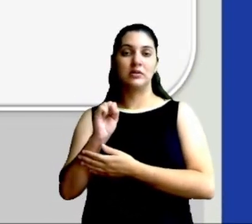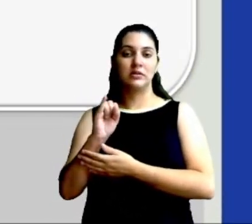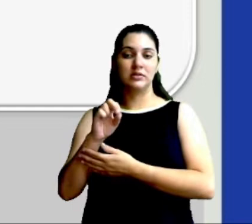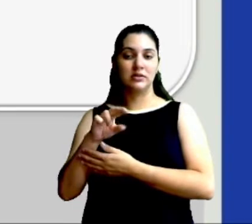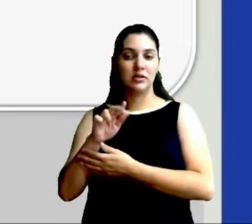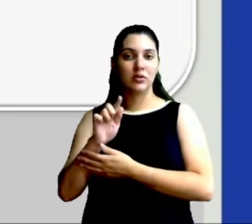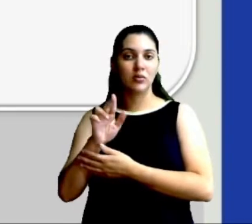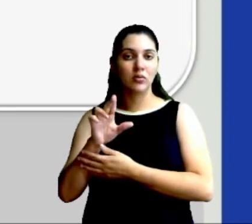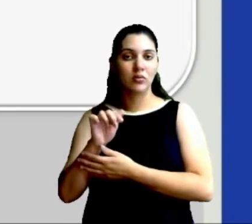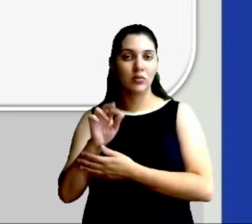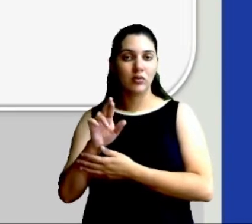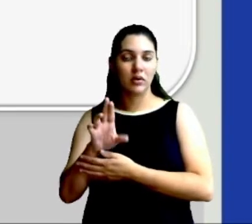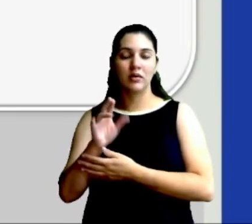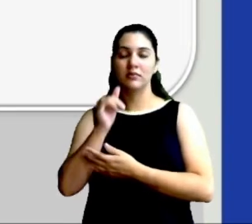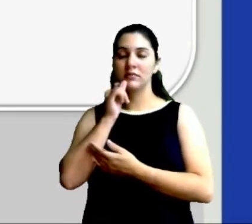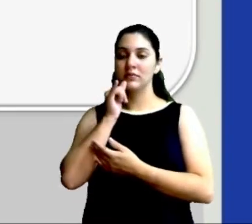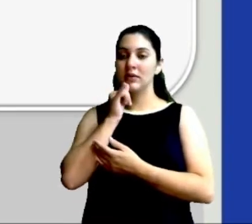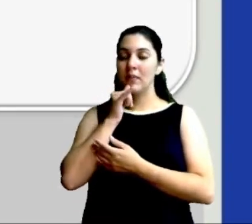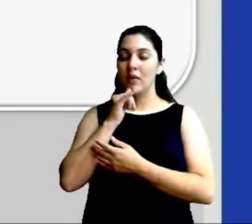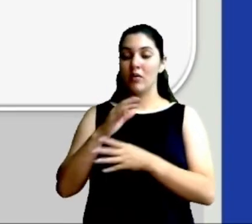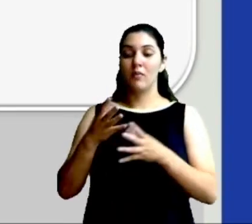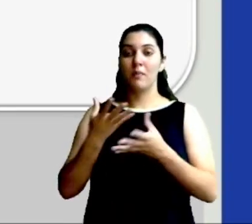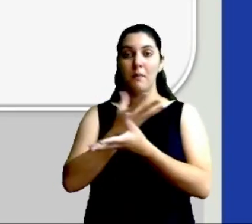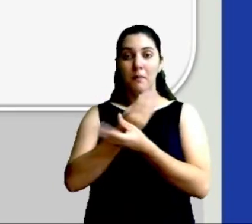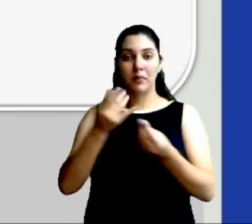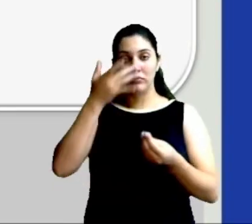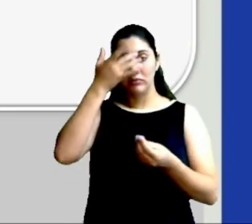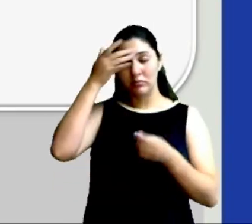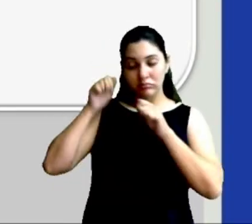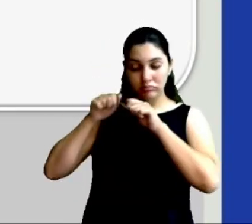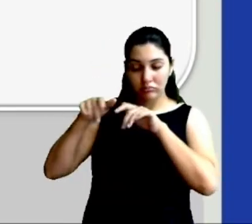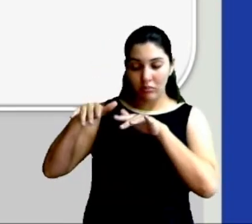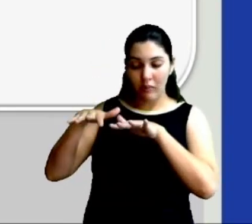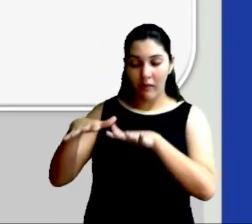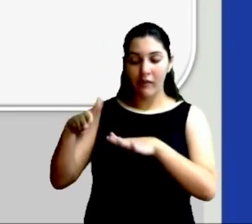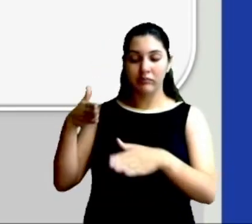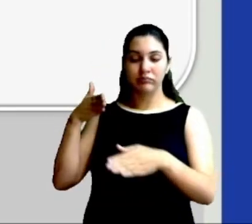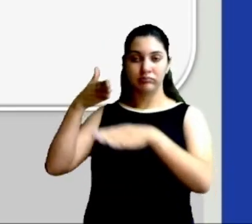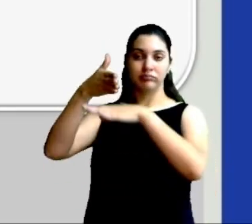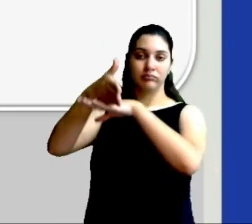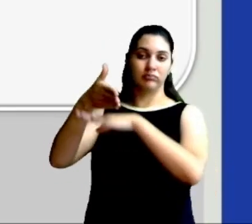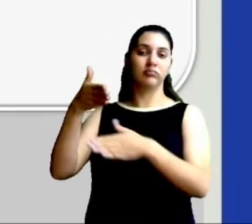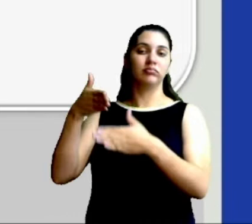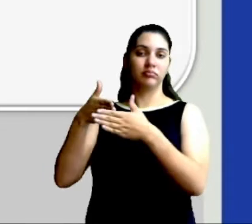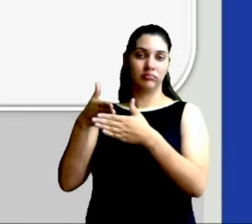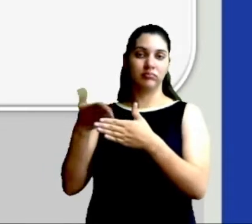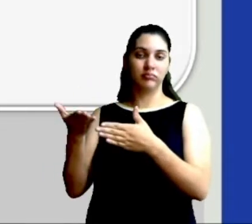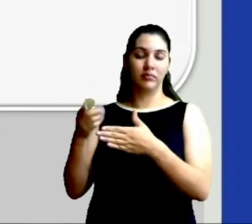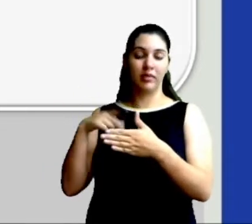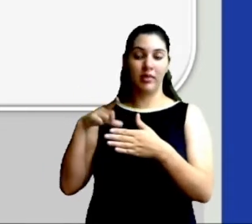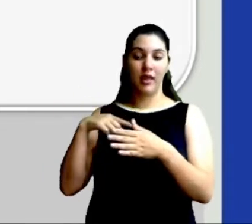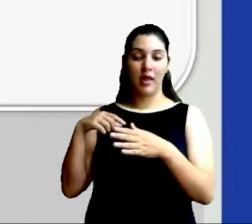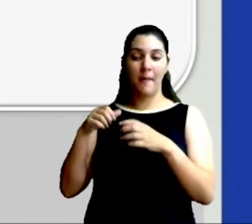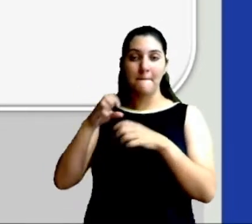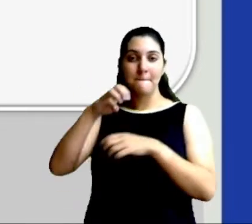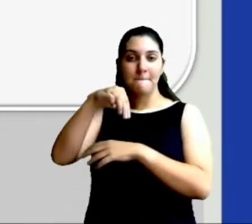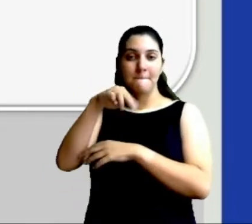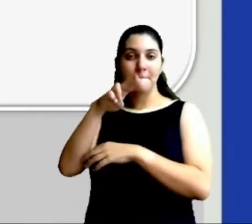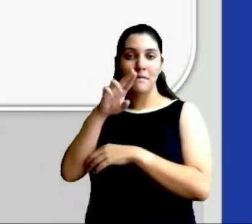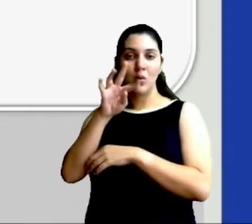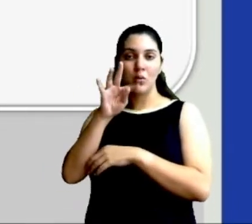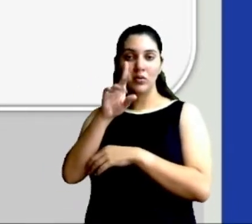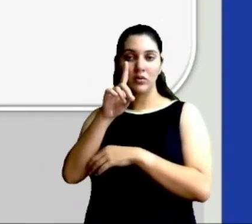gente tem um exemplo aí, ó. A multidão ultrapassou o limite. A multidão, aí é o sujeito, tá? O sujeito